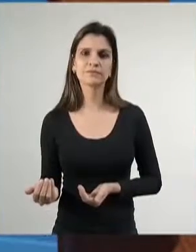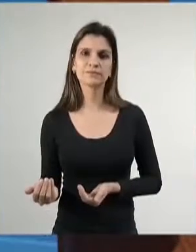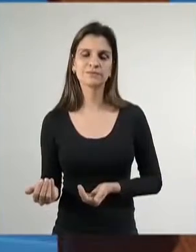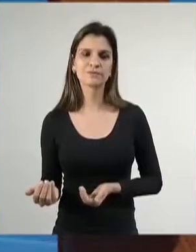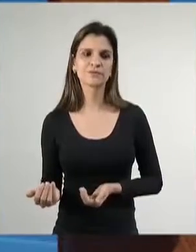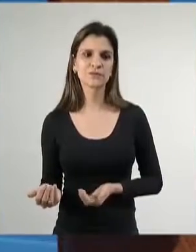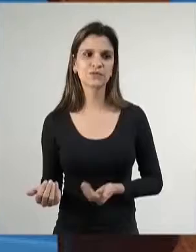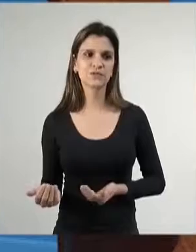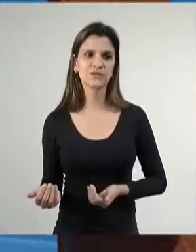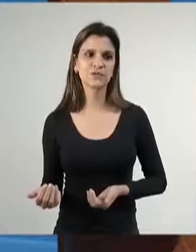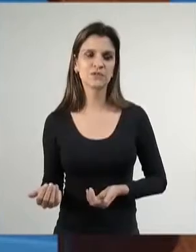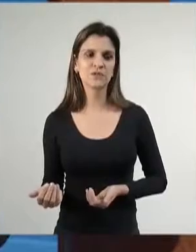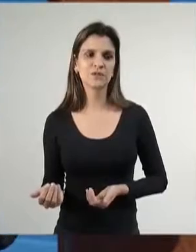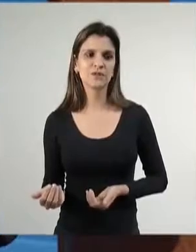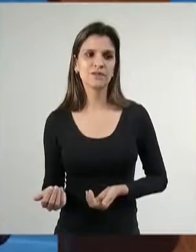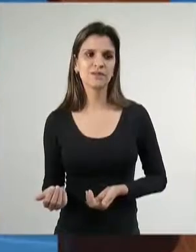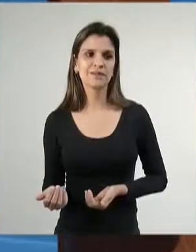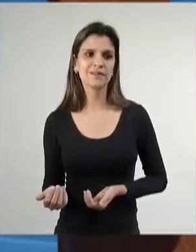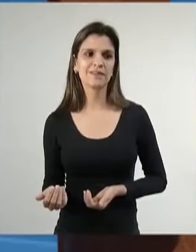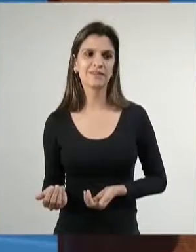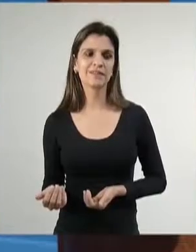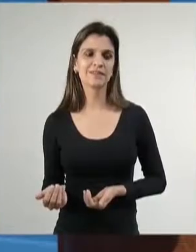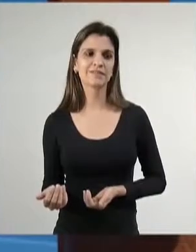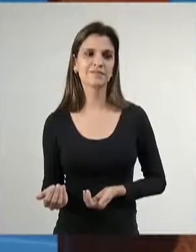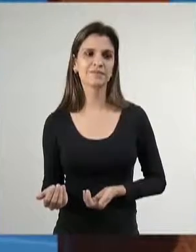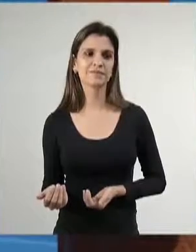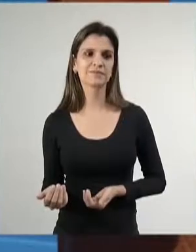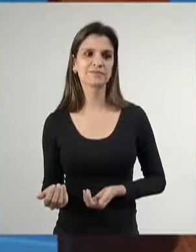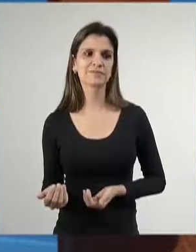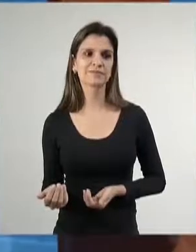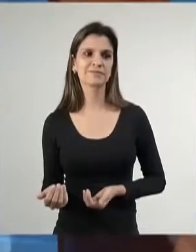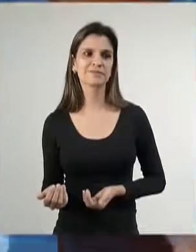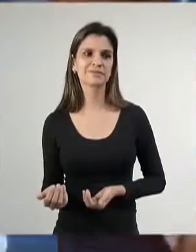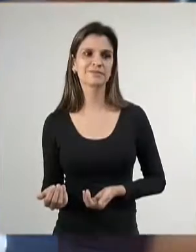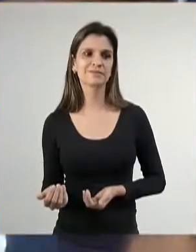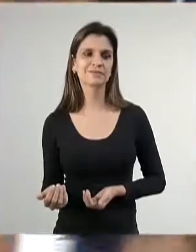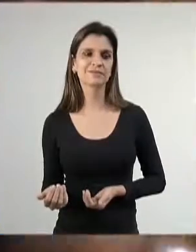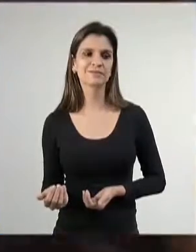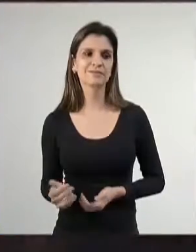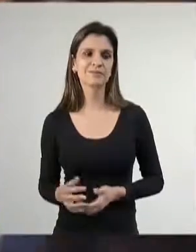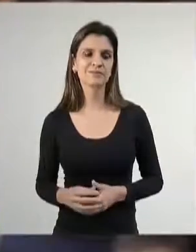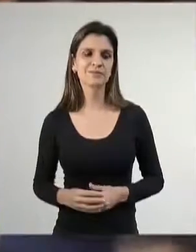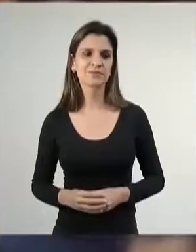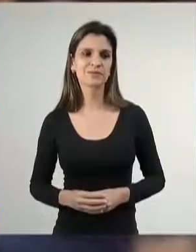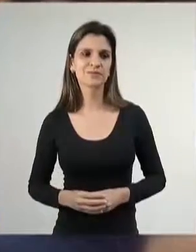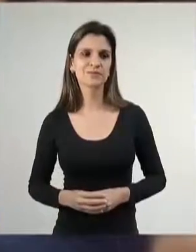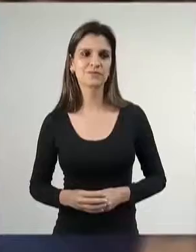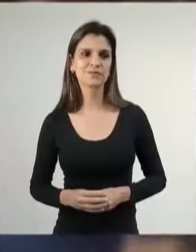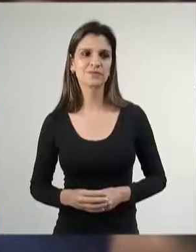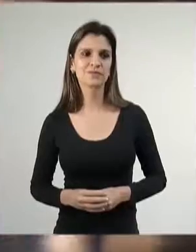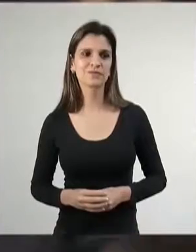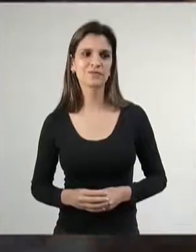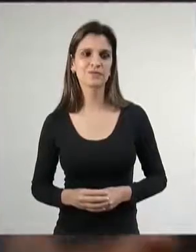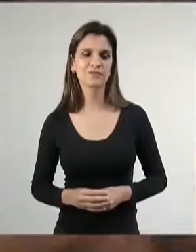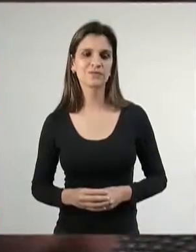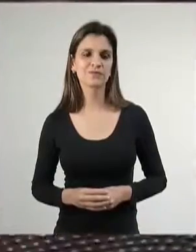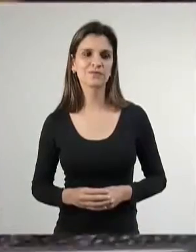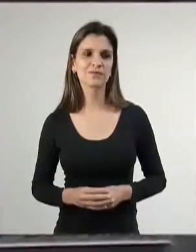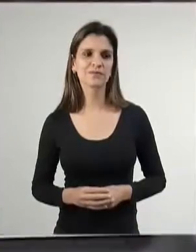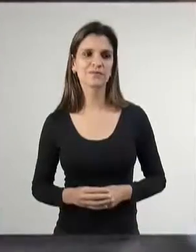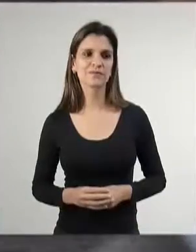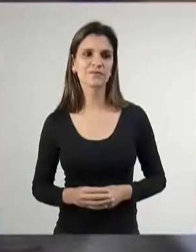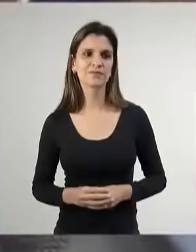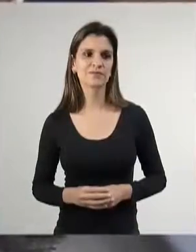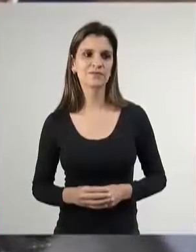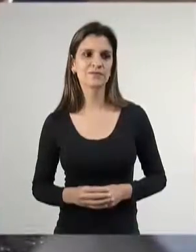ter certeza que serão contemplados com o discurso, com o pronunciamento que eu vou fazer